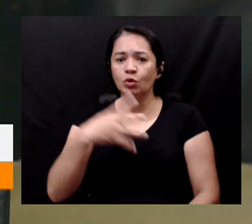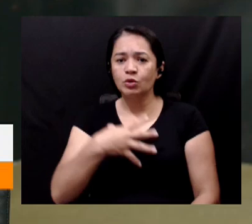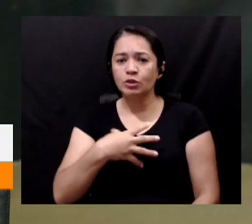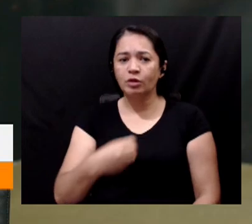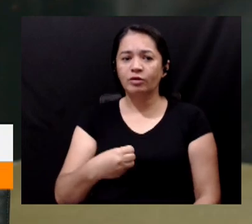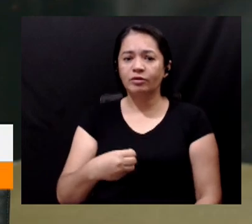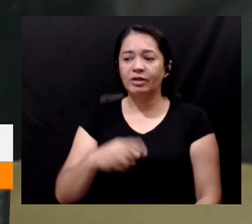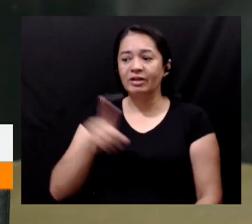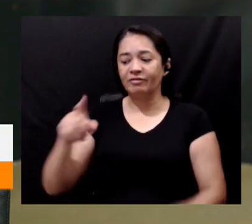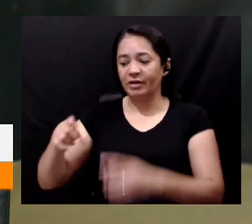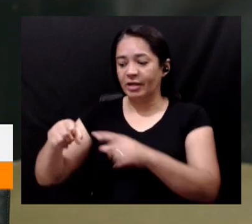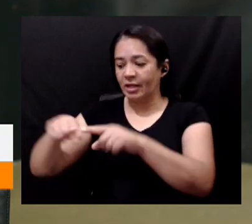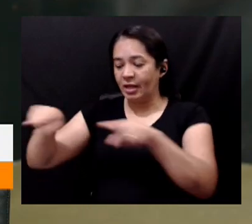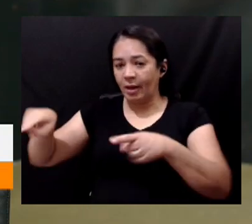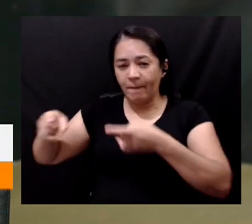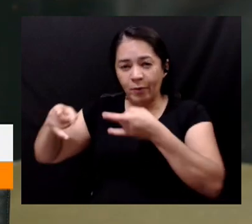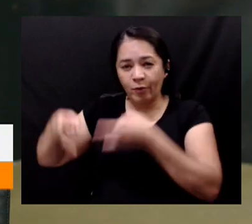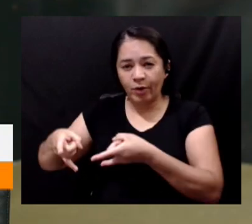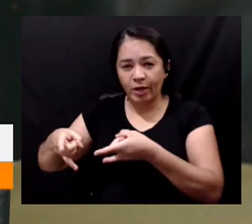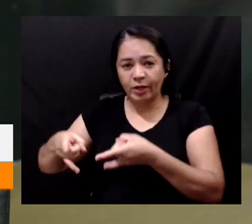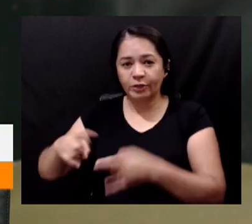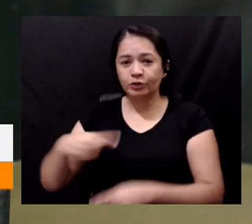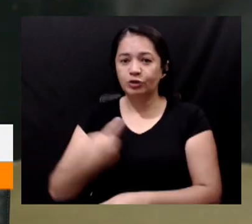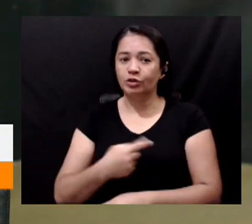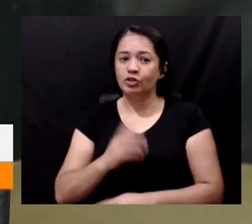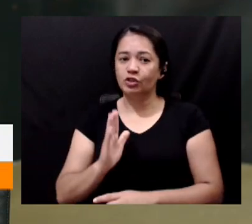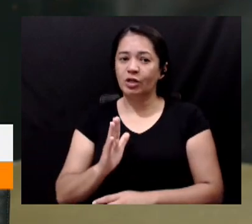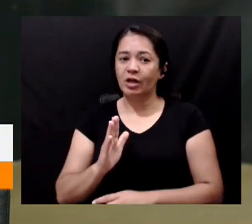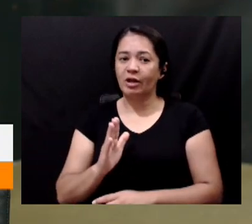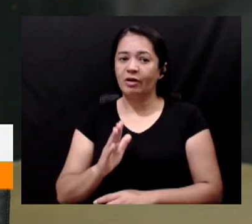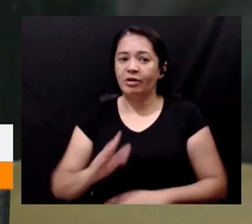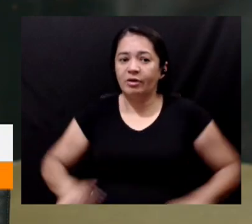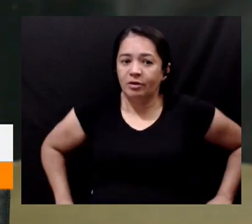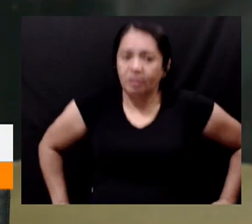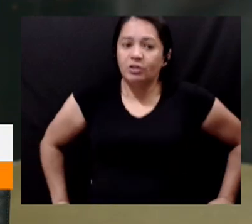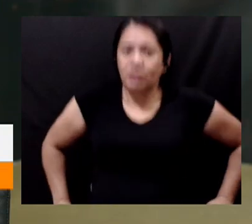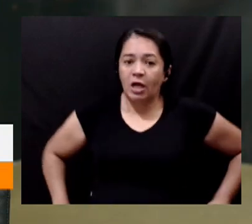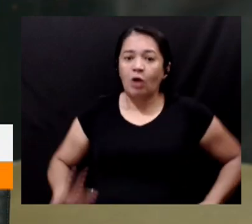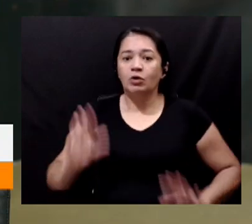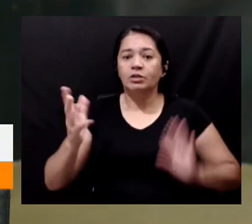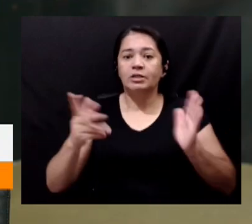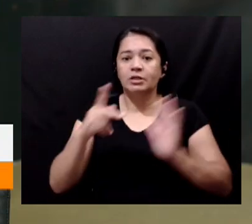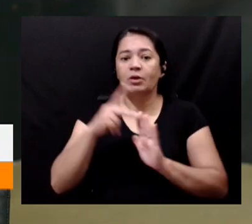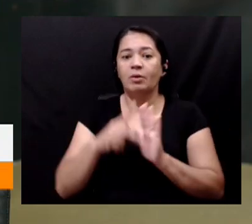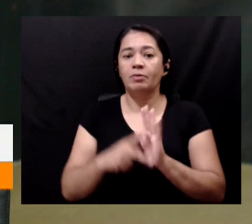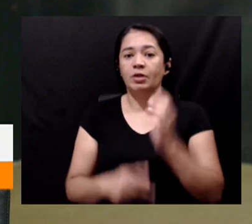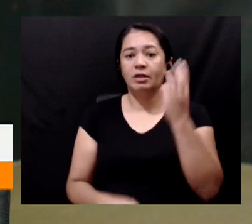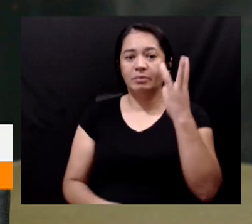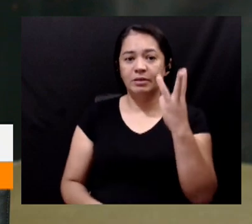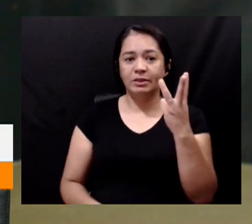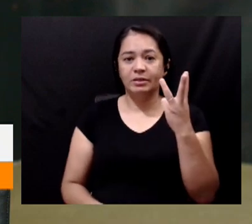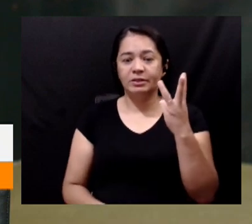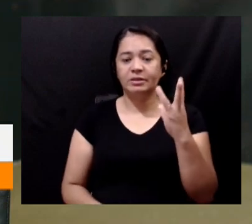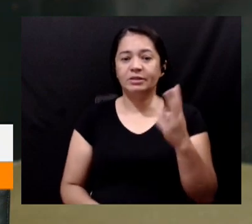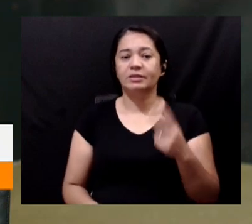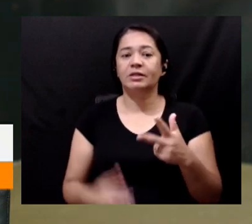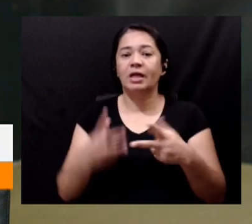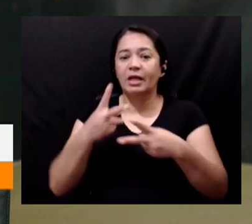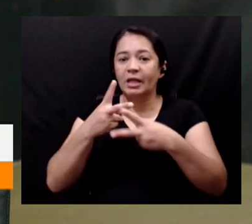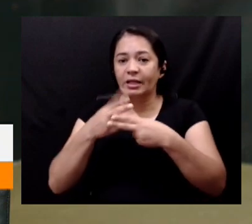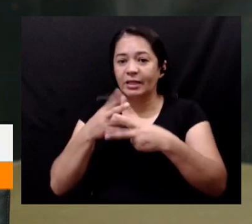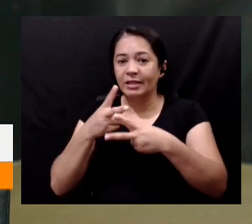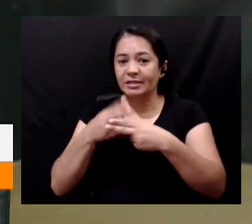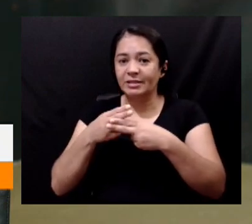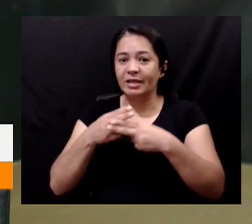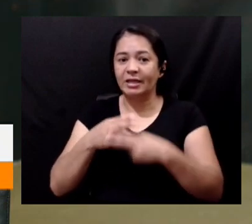já falamos aqui, tivemos um programa, três programas falando daquela série Adolescência, né? E Uhum. isso é muito